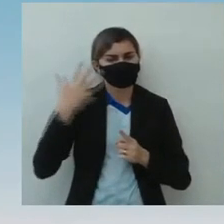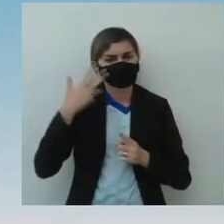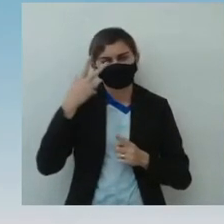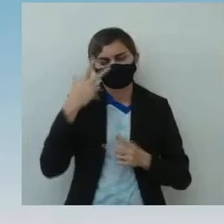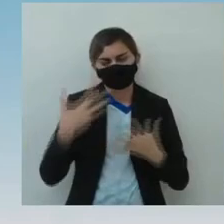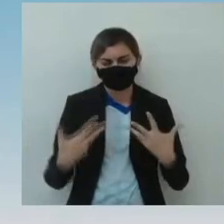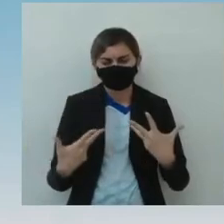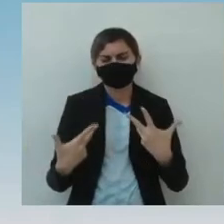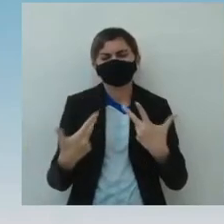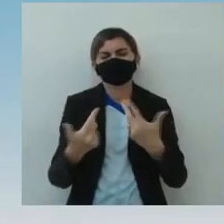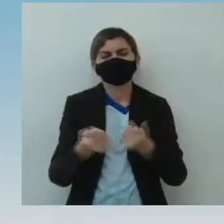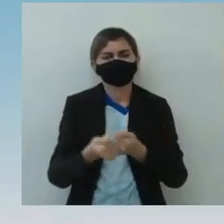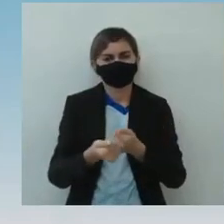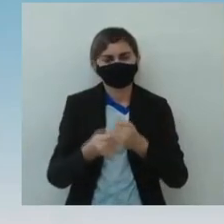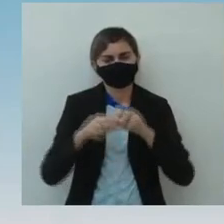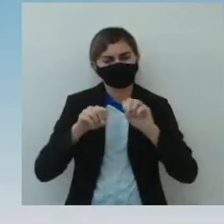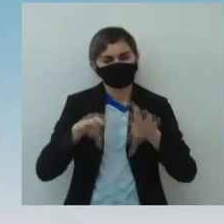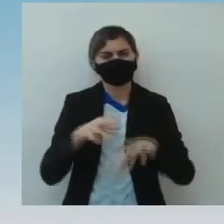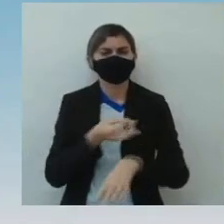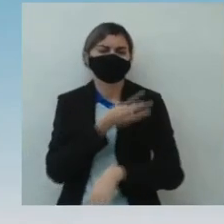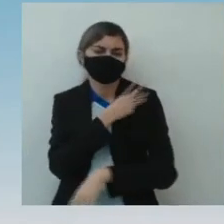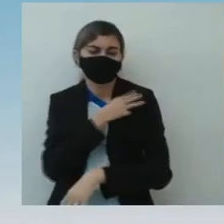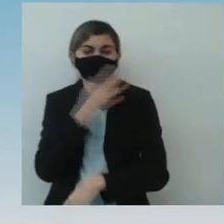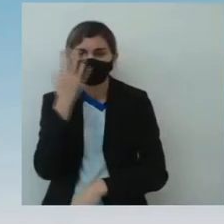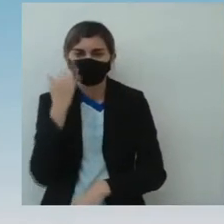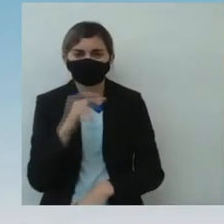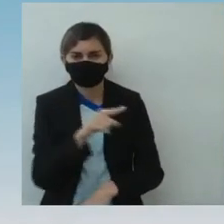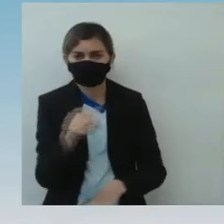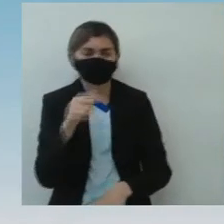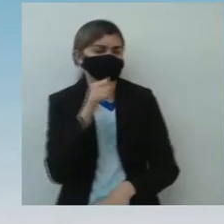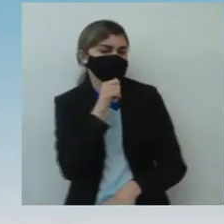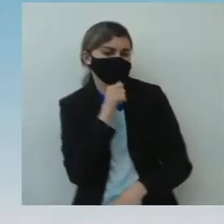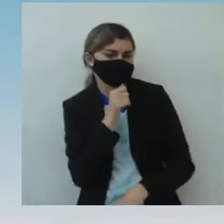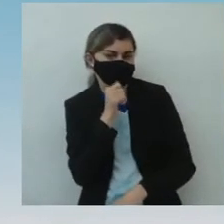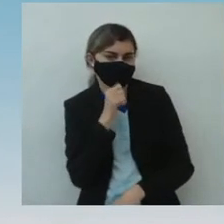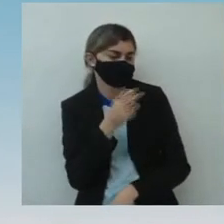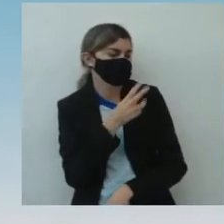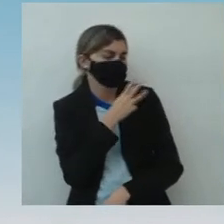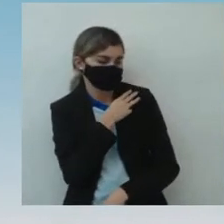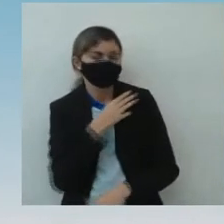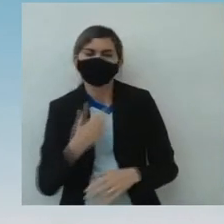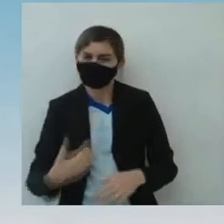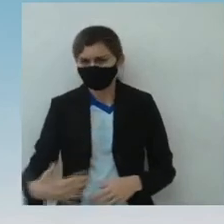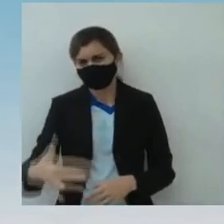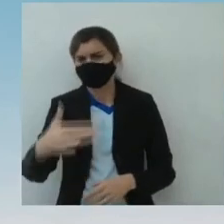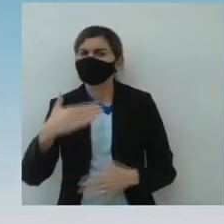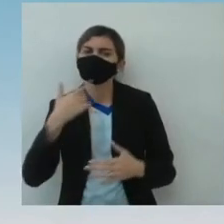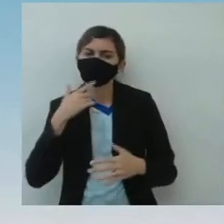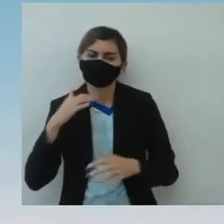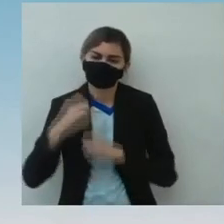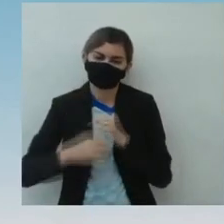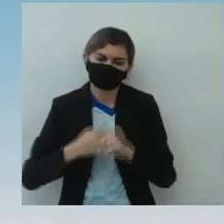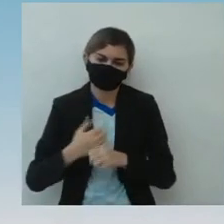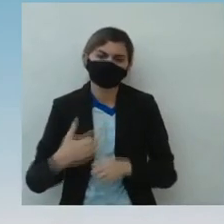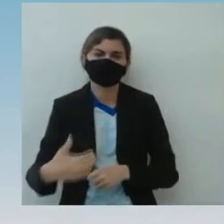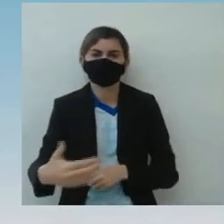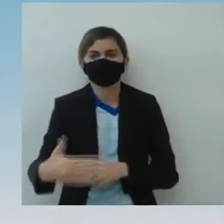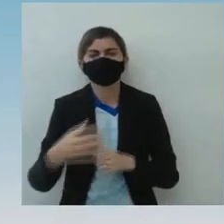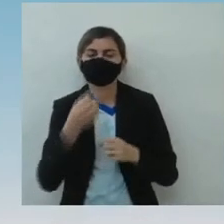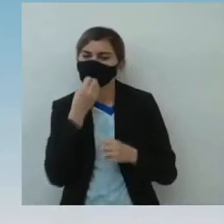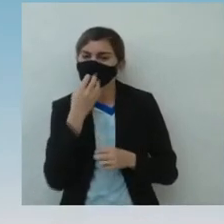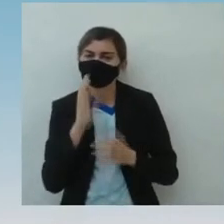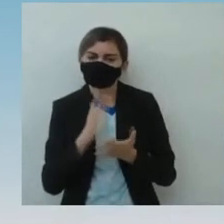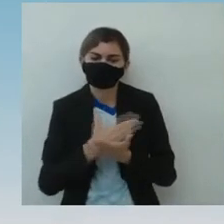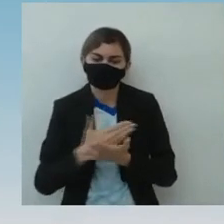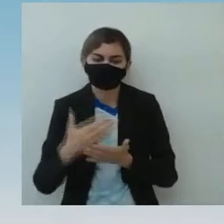para sua se vo no ensino médio Eu sei que vocês ainda não são Ensino Médio Mas vão ser mas se Deus quiser para o ano então